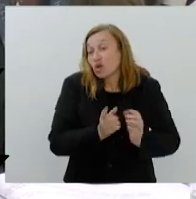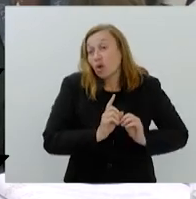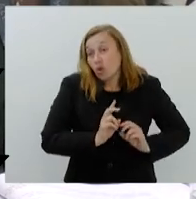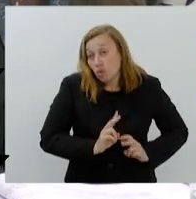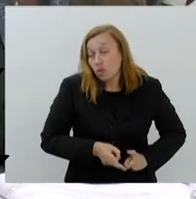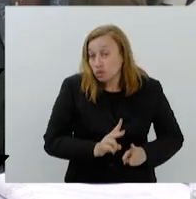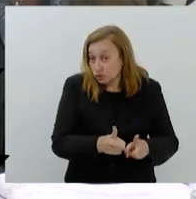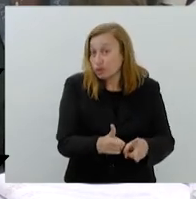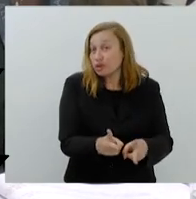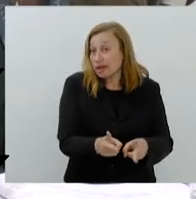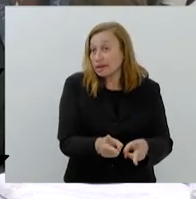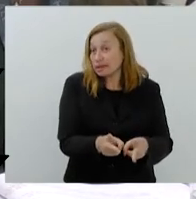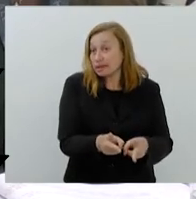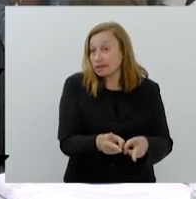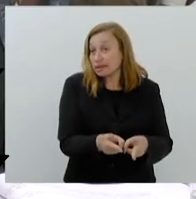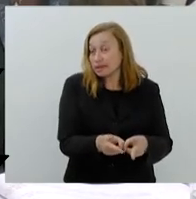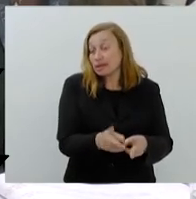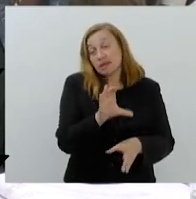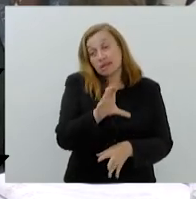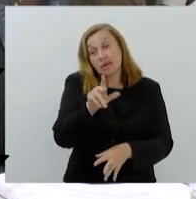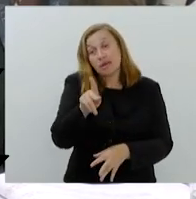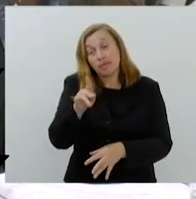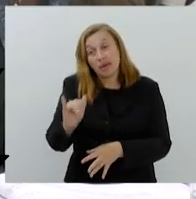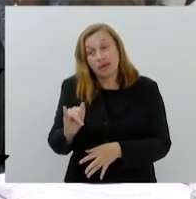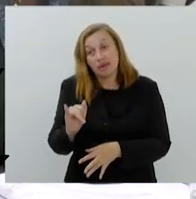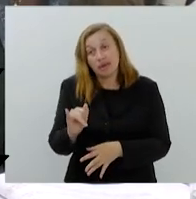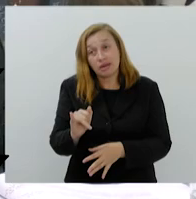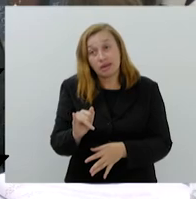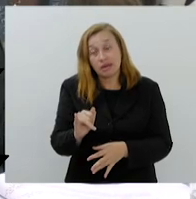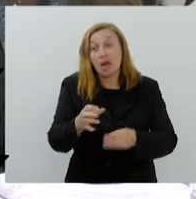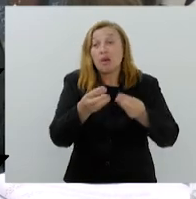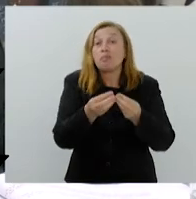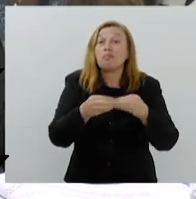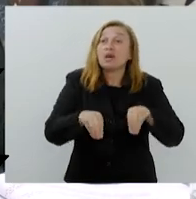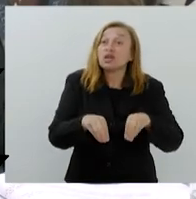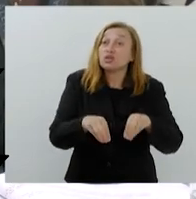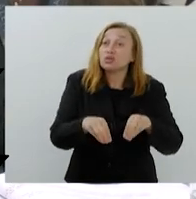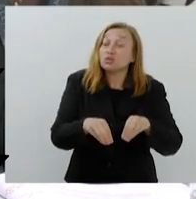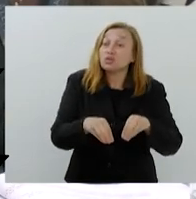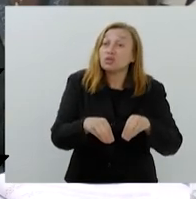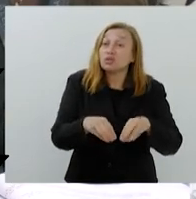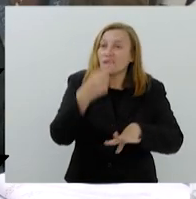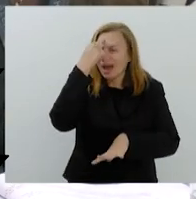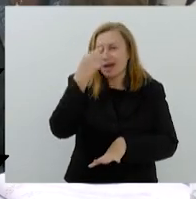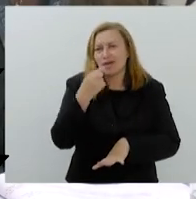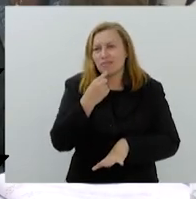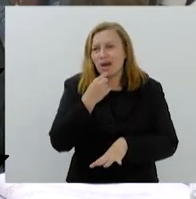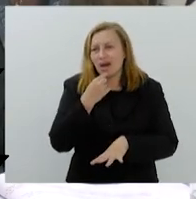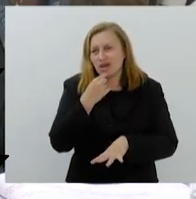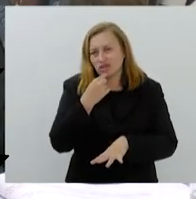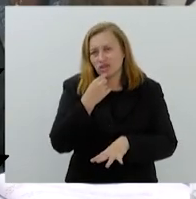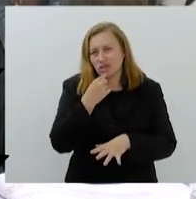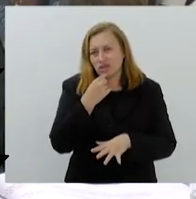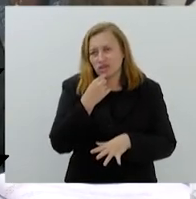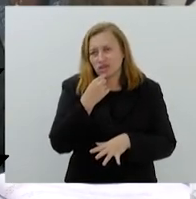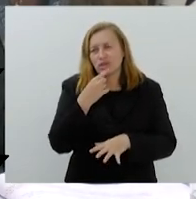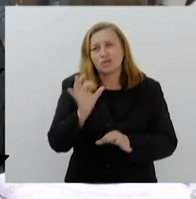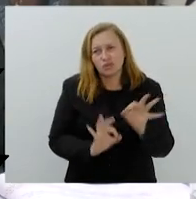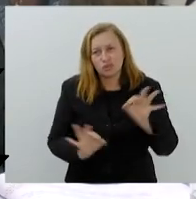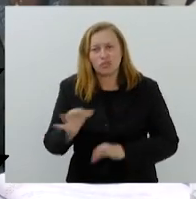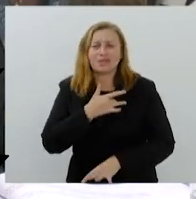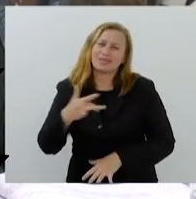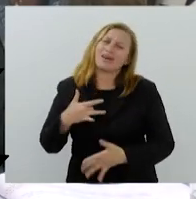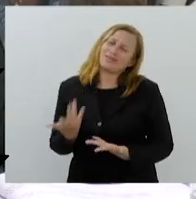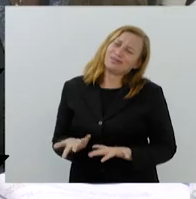a continuidade da CPI causaria danos irreparáveis à imagem dos planos de saúde. É